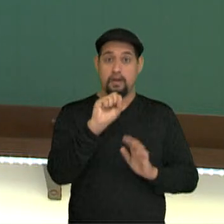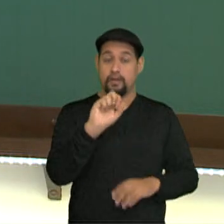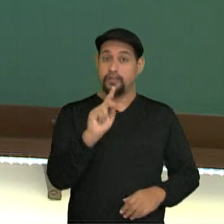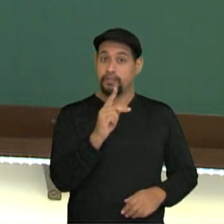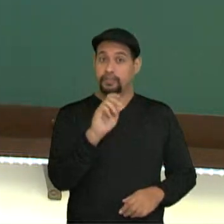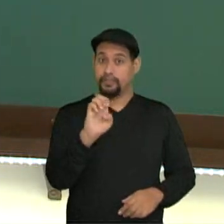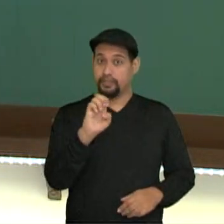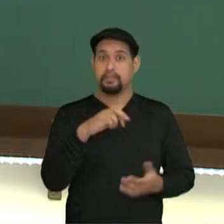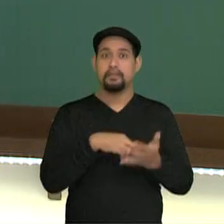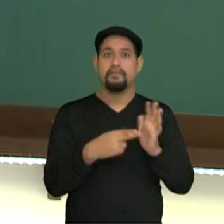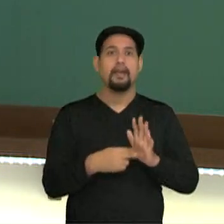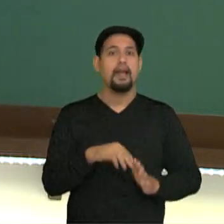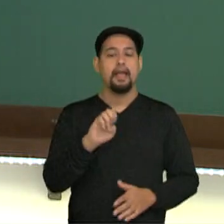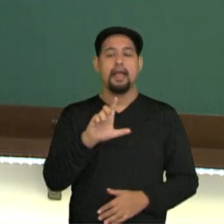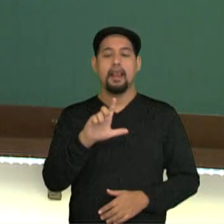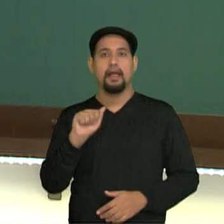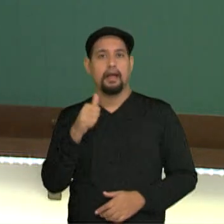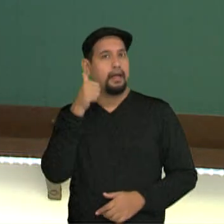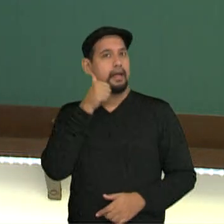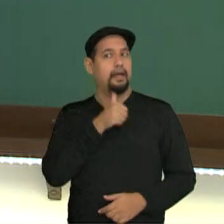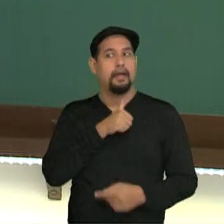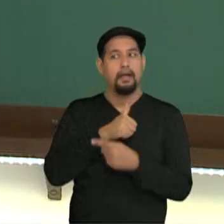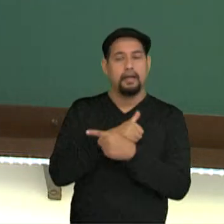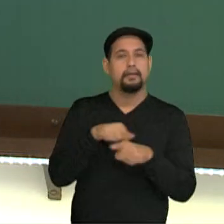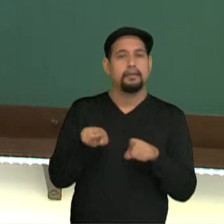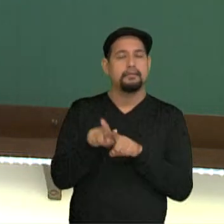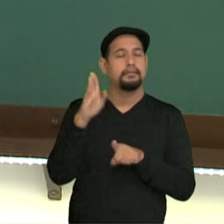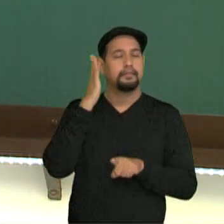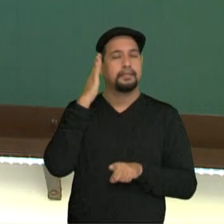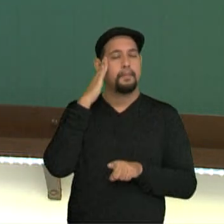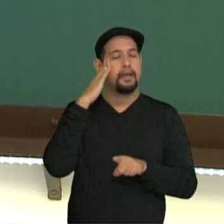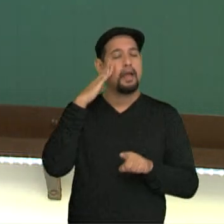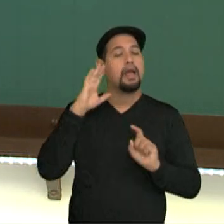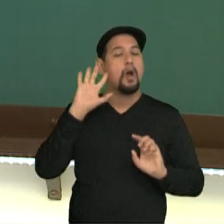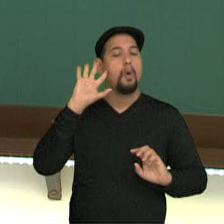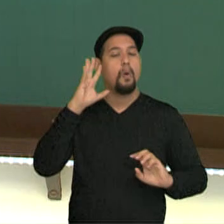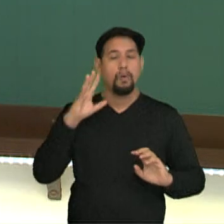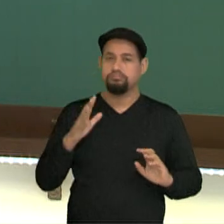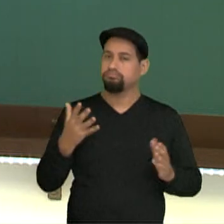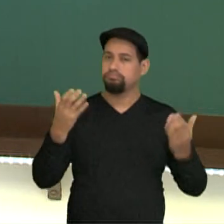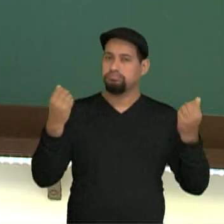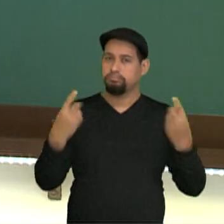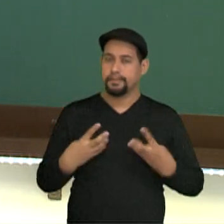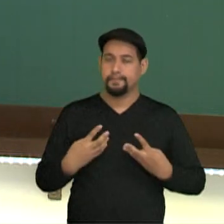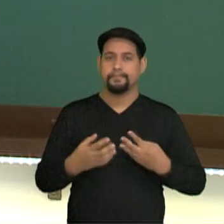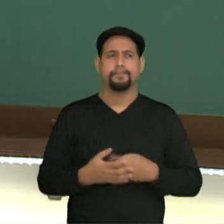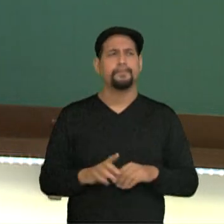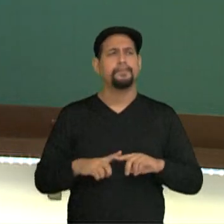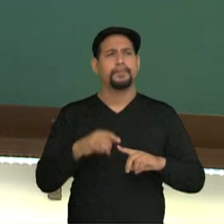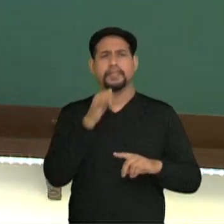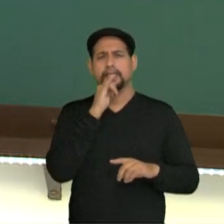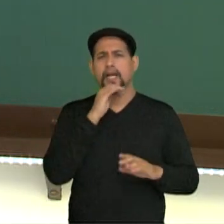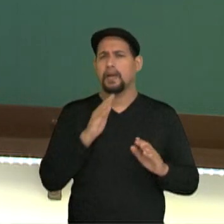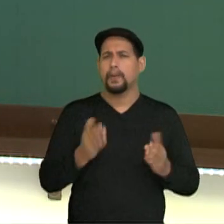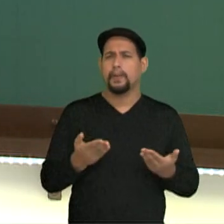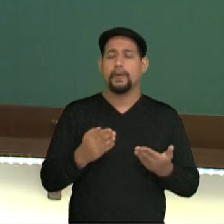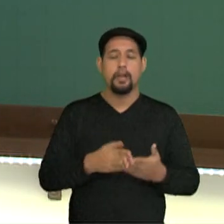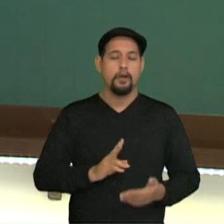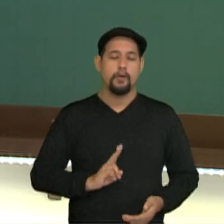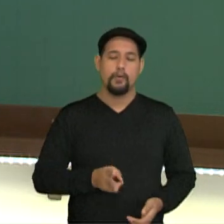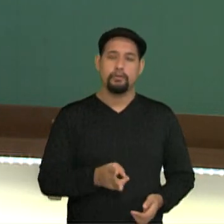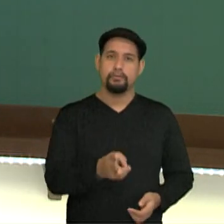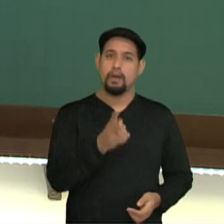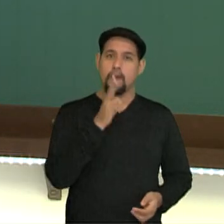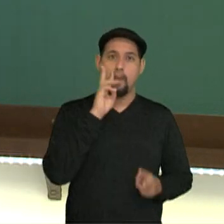the moment auxilia vocês para sabermos que a ação acontece no momento da fala. Agora nós temos a continuidade,